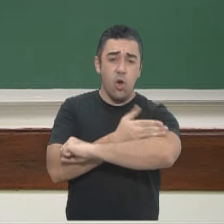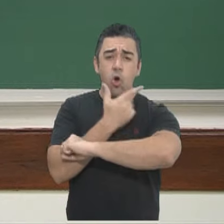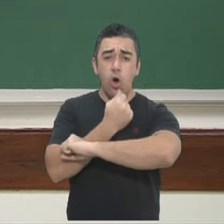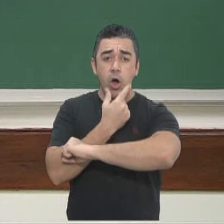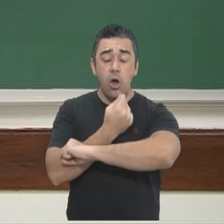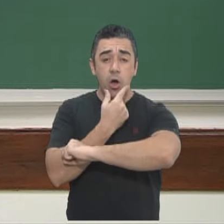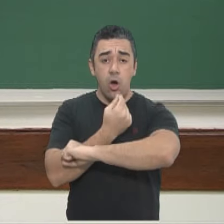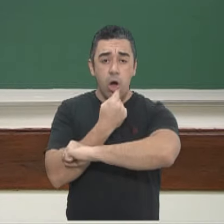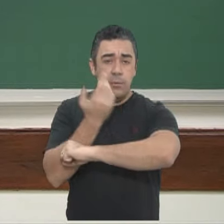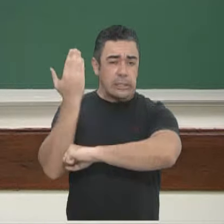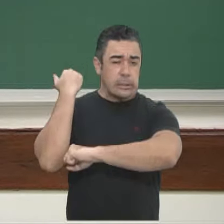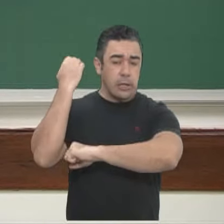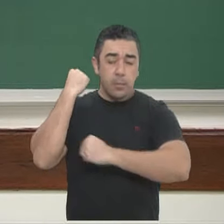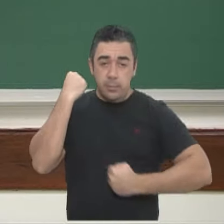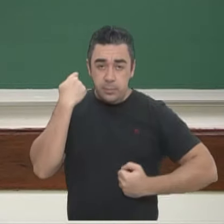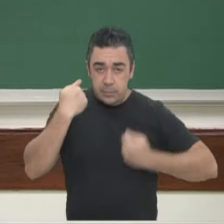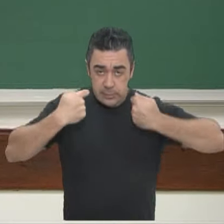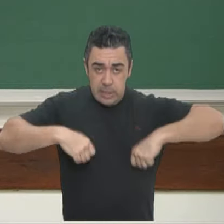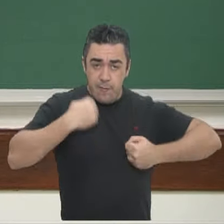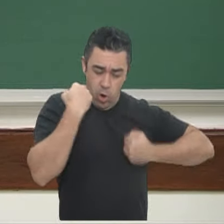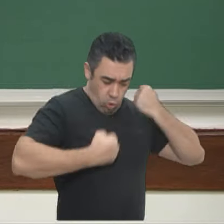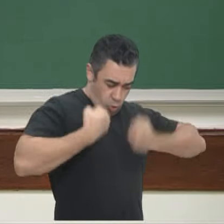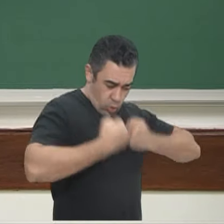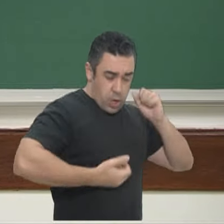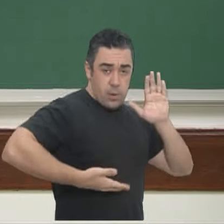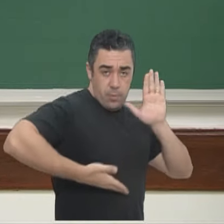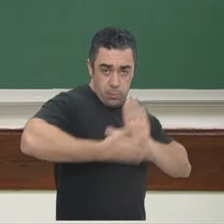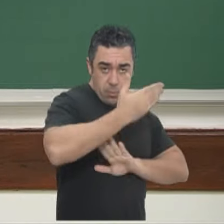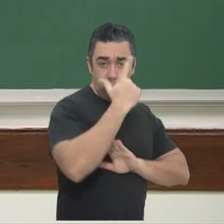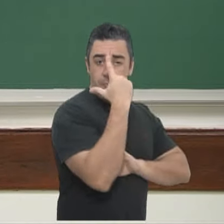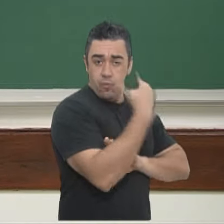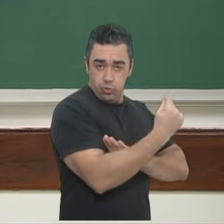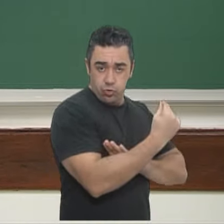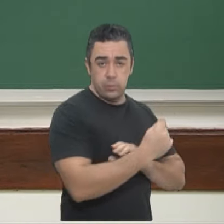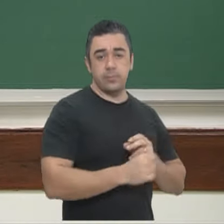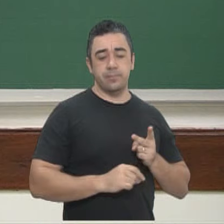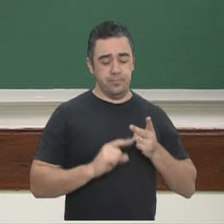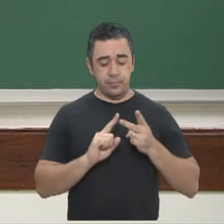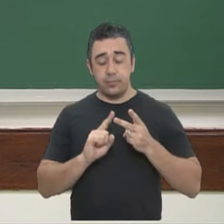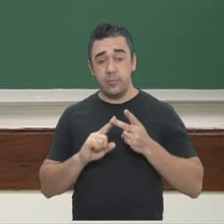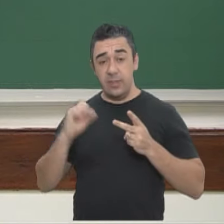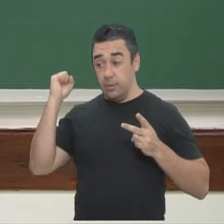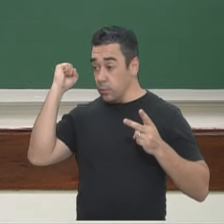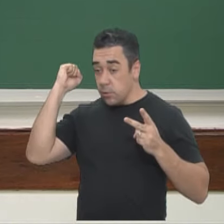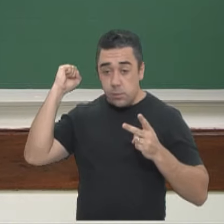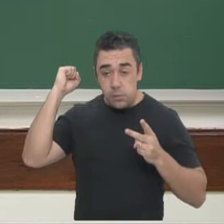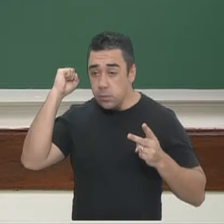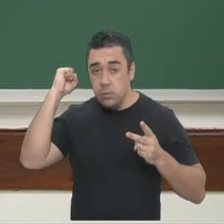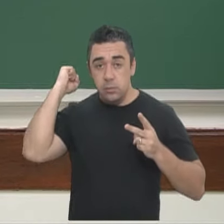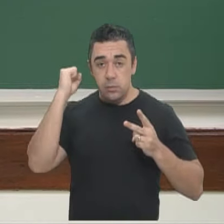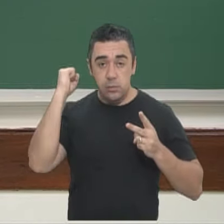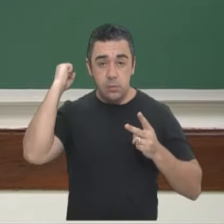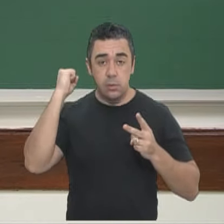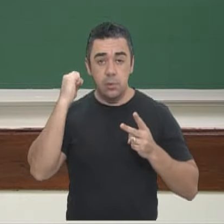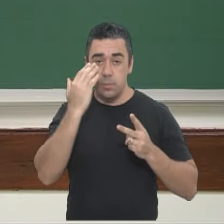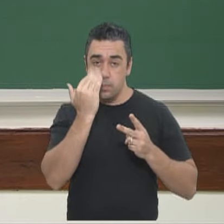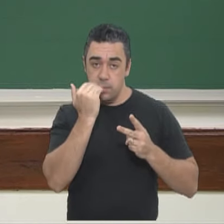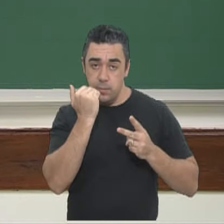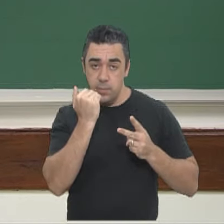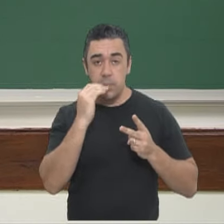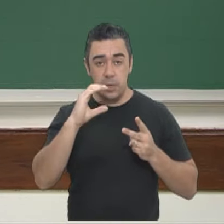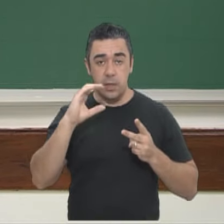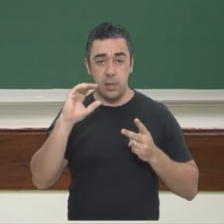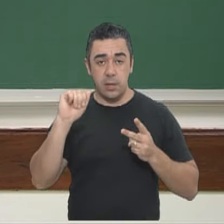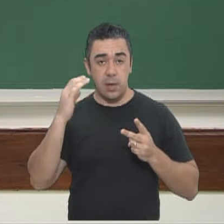correr para fugir, ele precisava lançar para caçar, ele